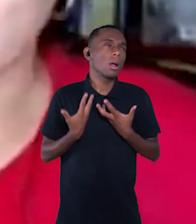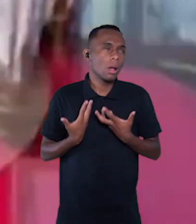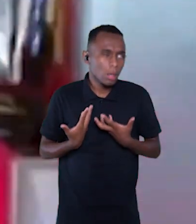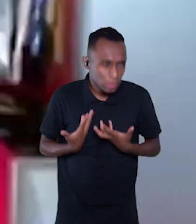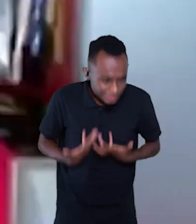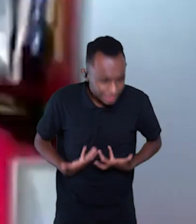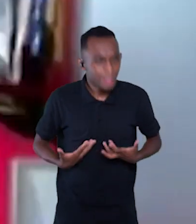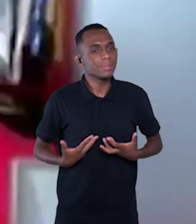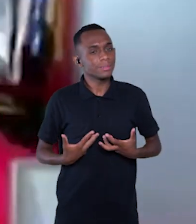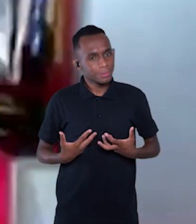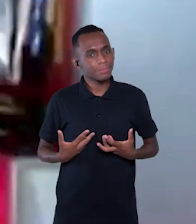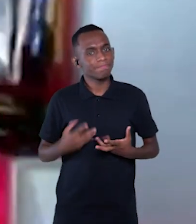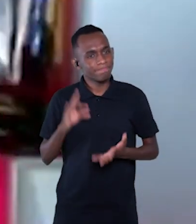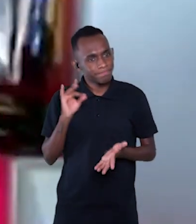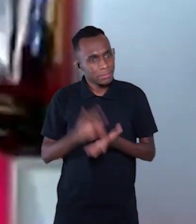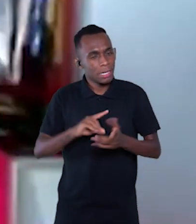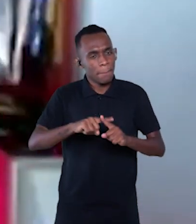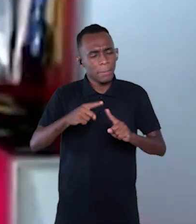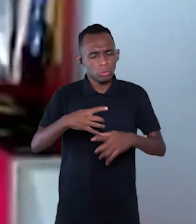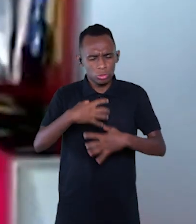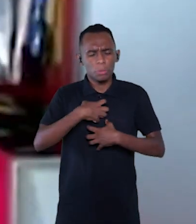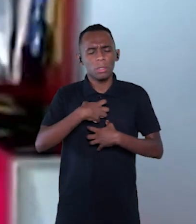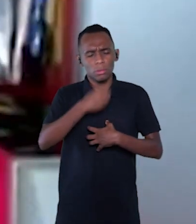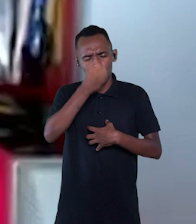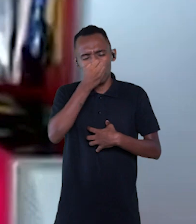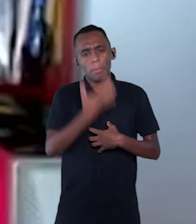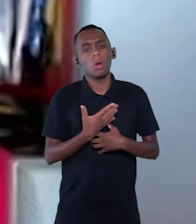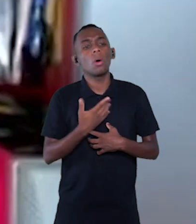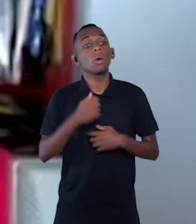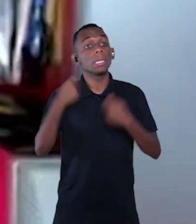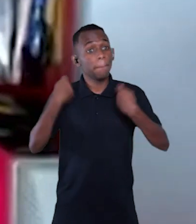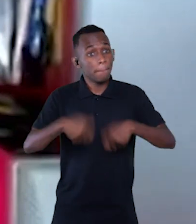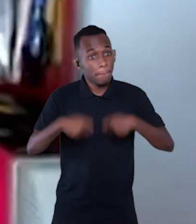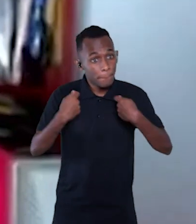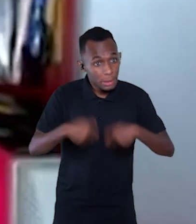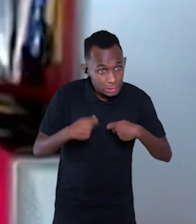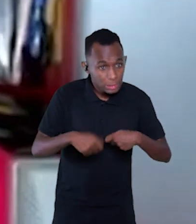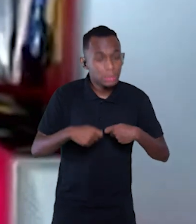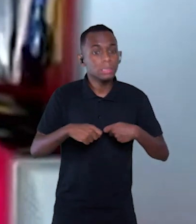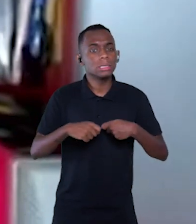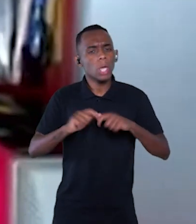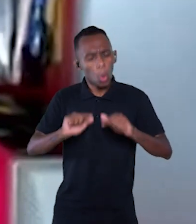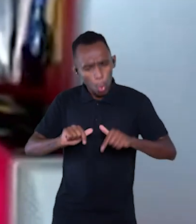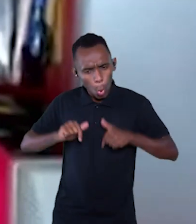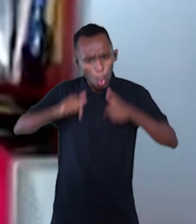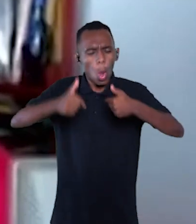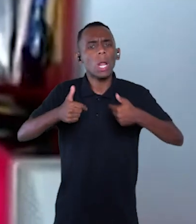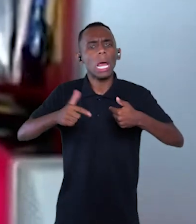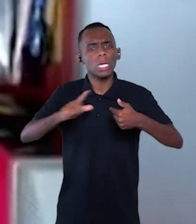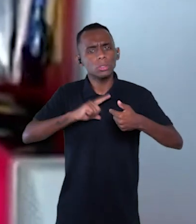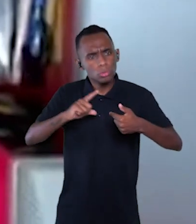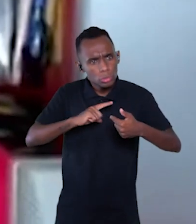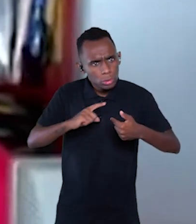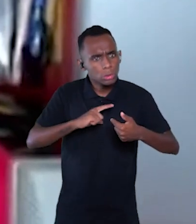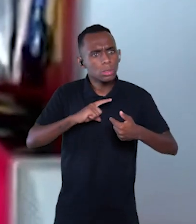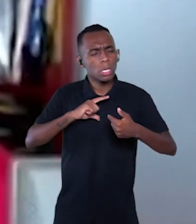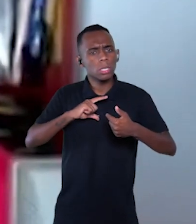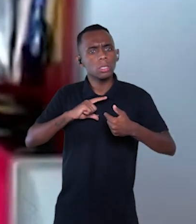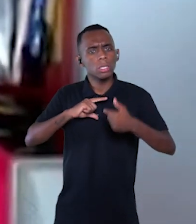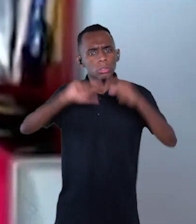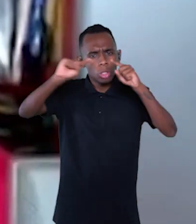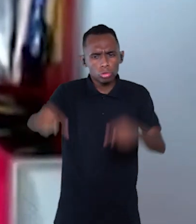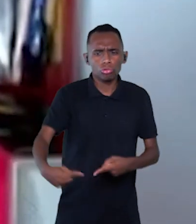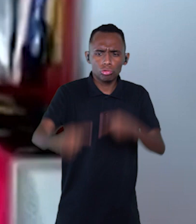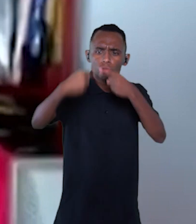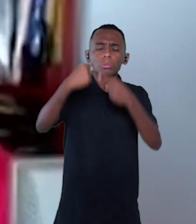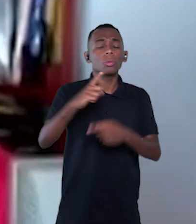cansaço enorme, mas uma sensação de que valeu a pena e de que é preciso ousar estar